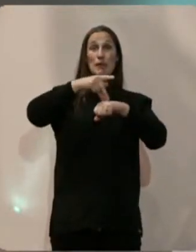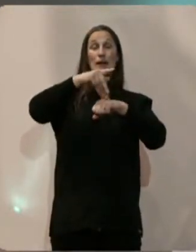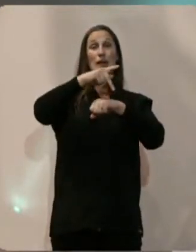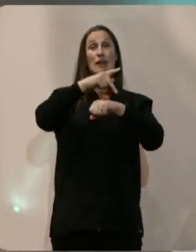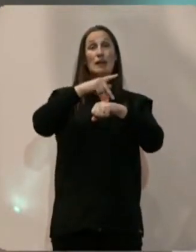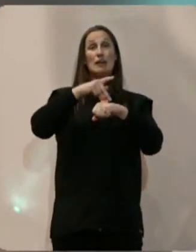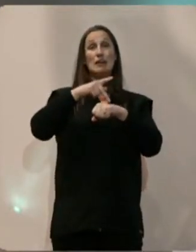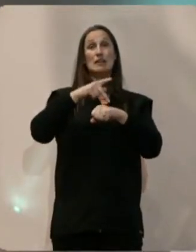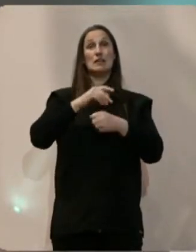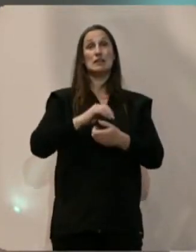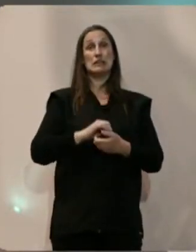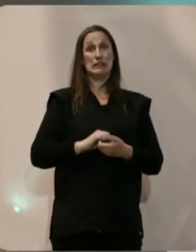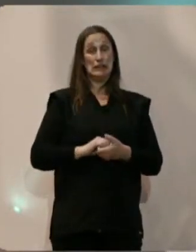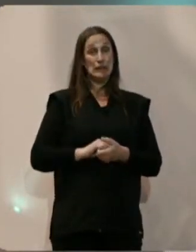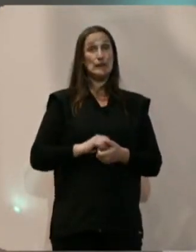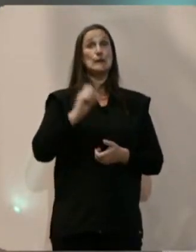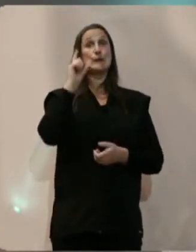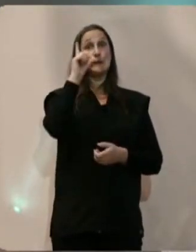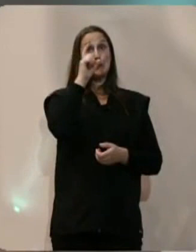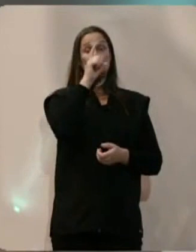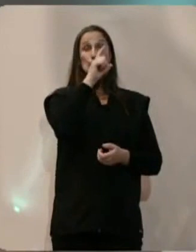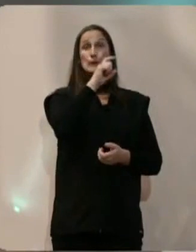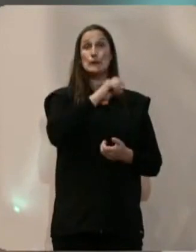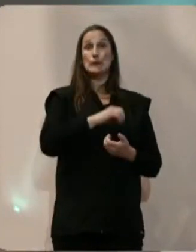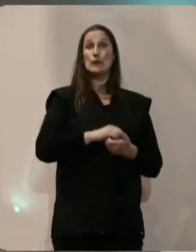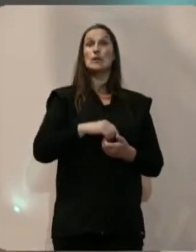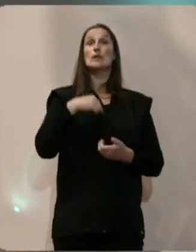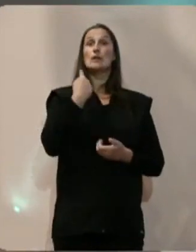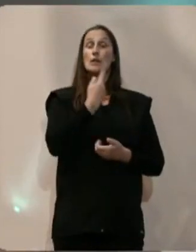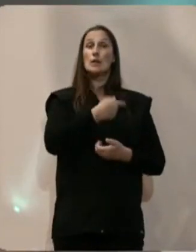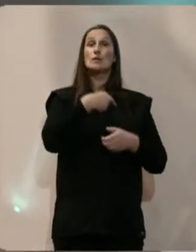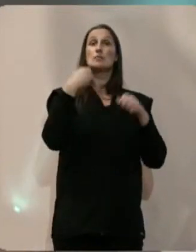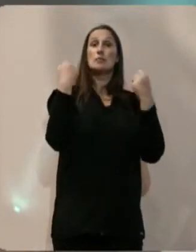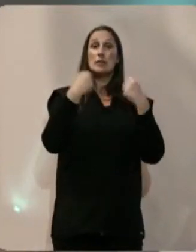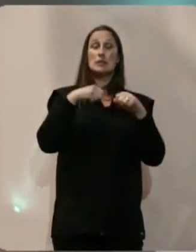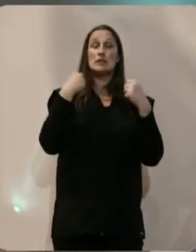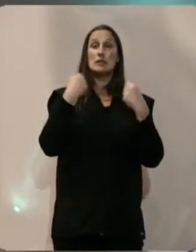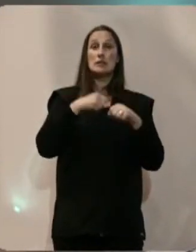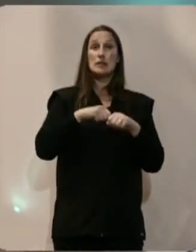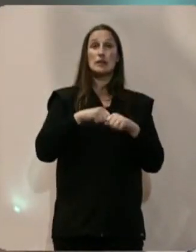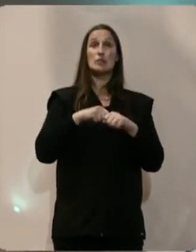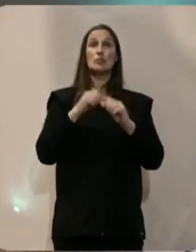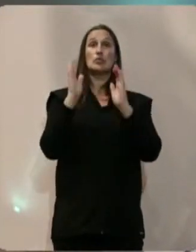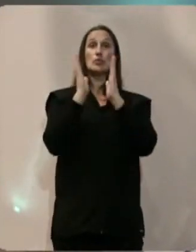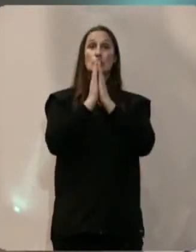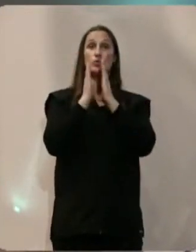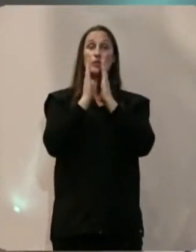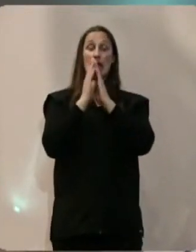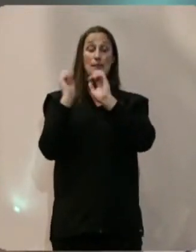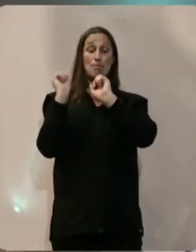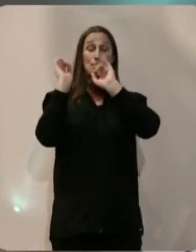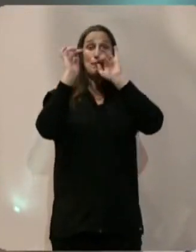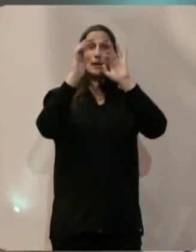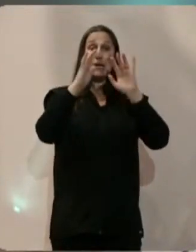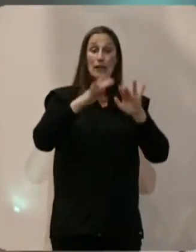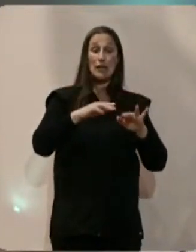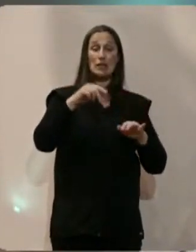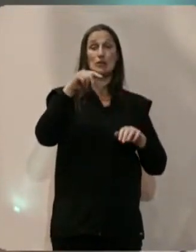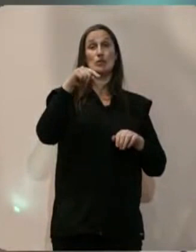nos atinge. A gente tem que orar para que haja bênção nessa terra.